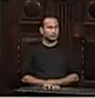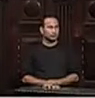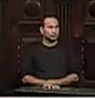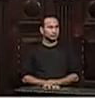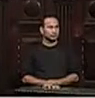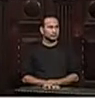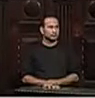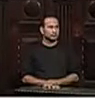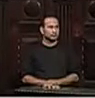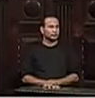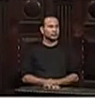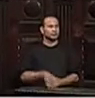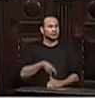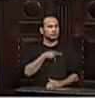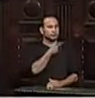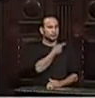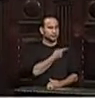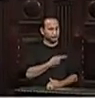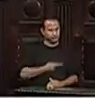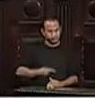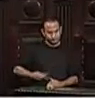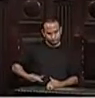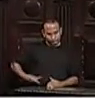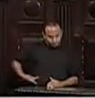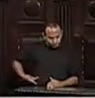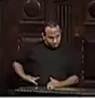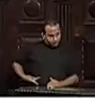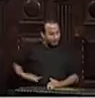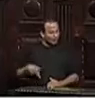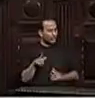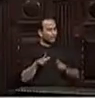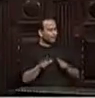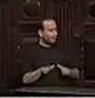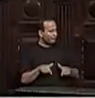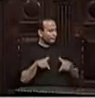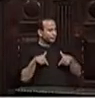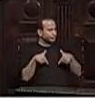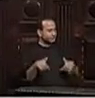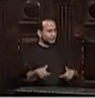Senhor presidente em exercício,